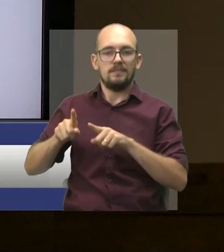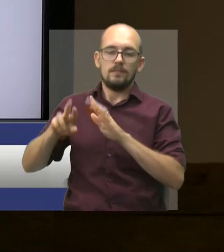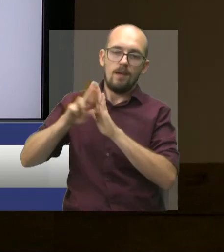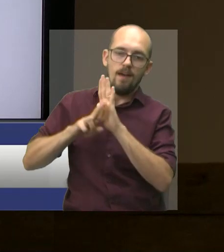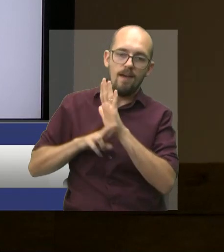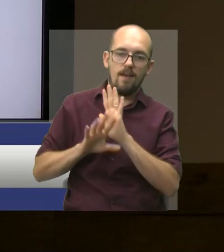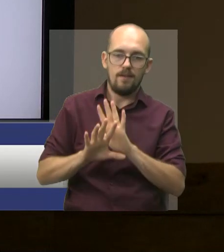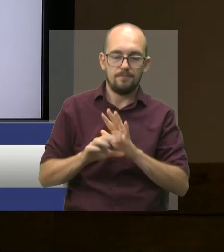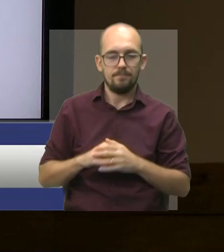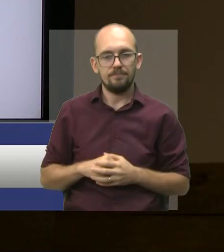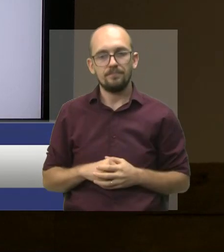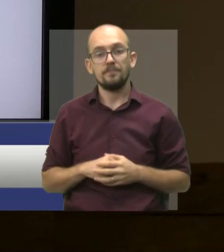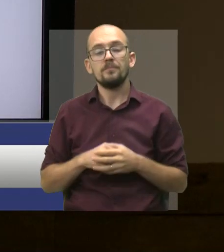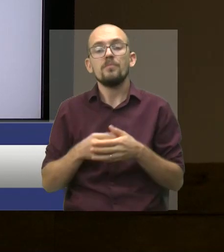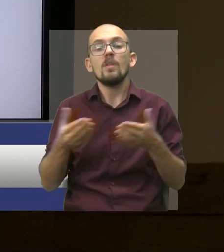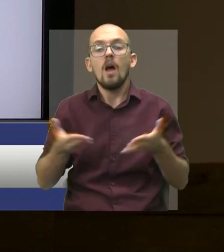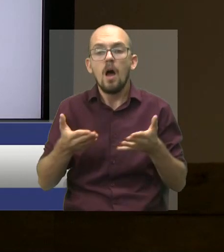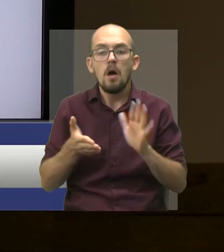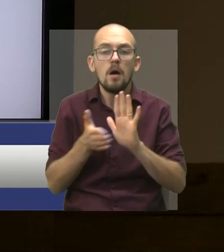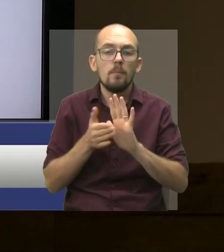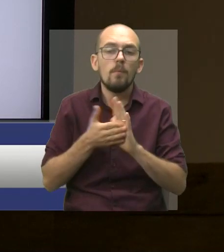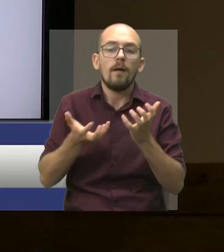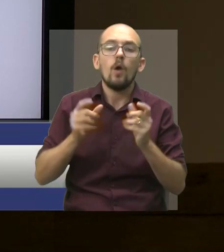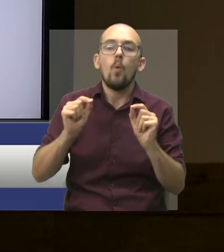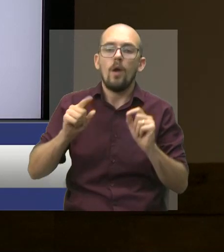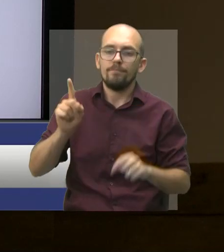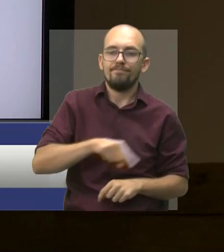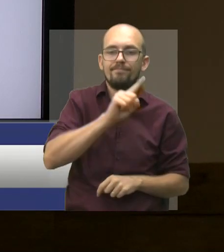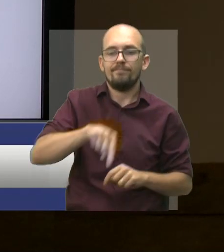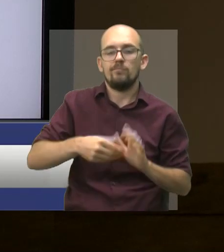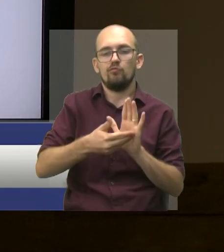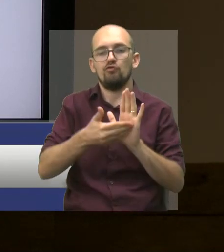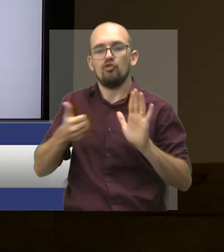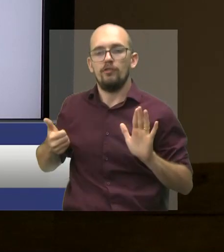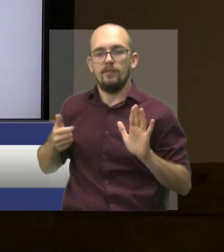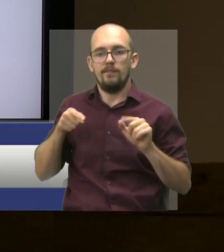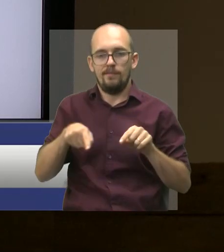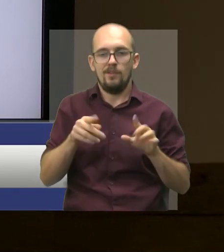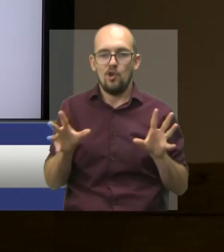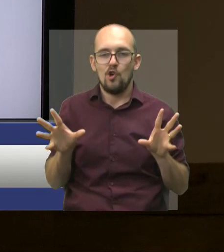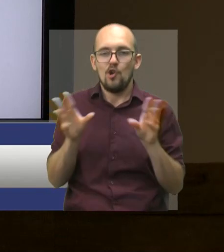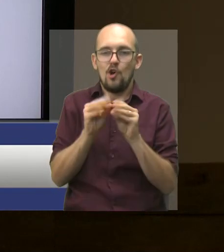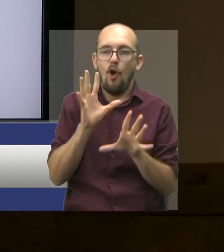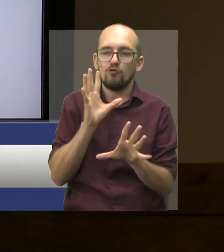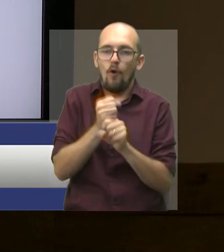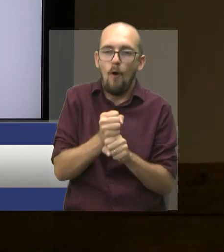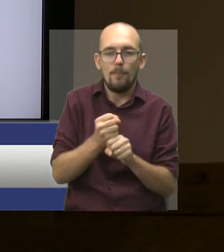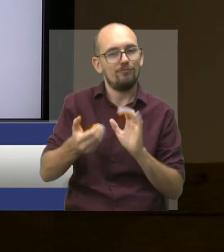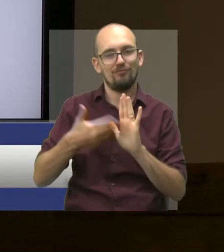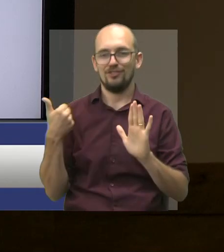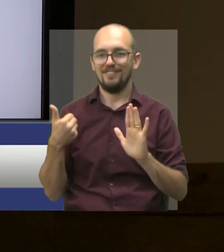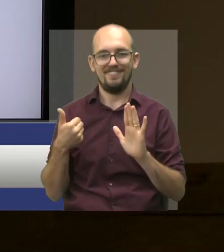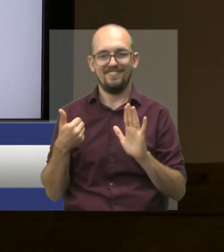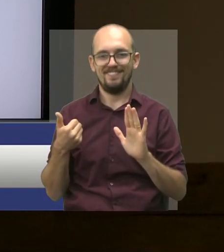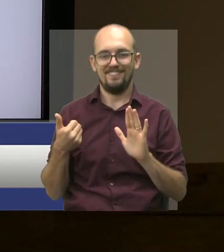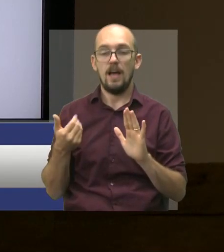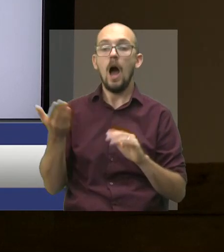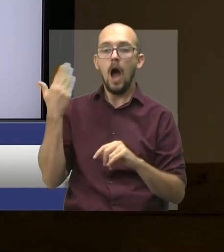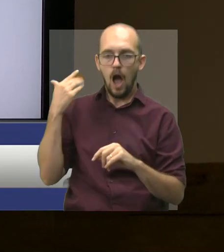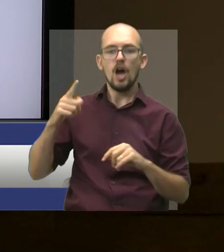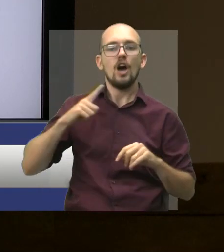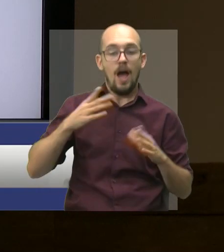previdenciário. Agora, essa proposta de emenda está retirando esta modalidade de aposentadoria. Ou seja, não haverá